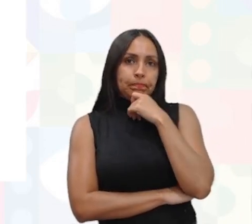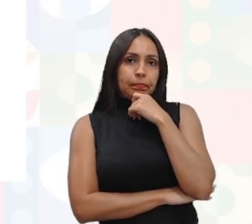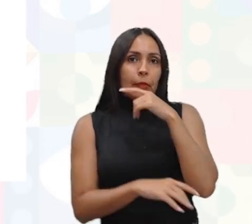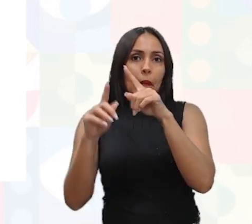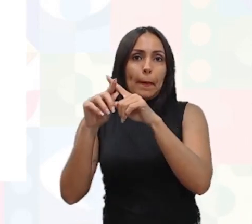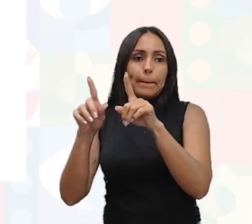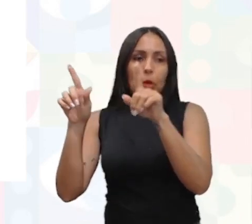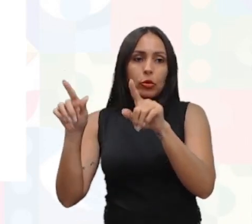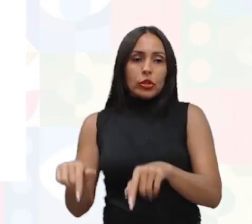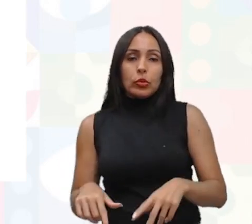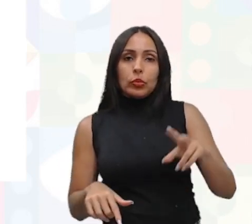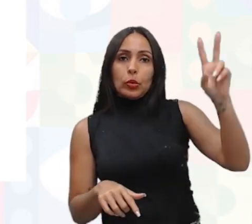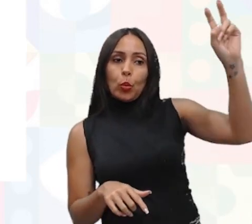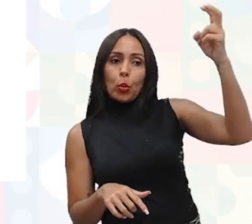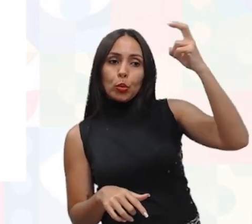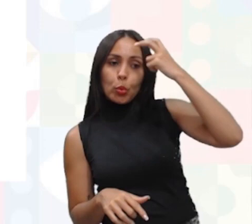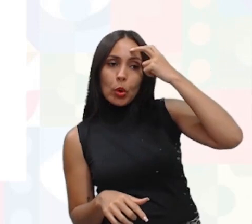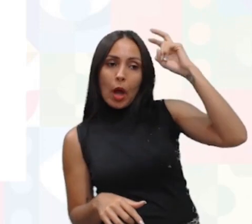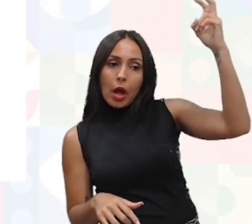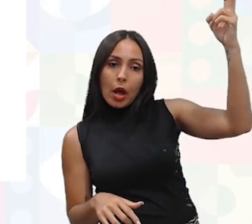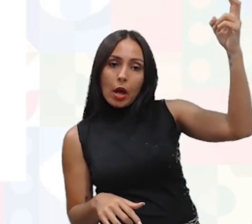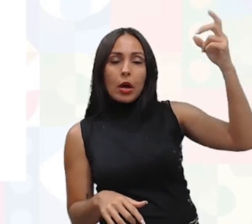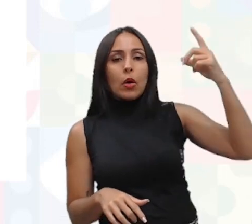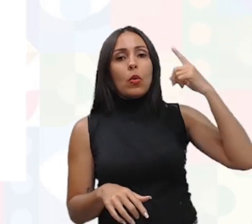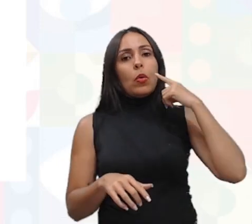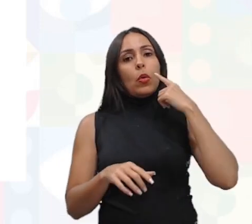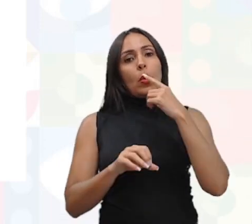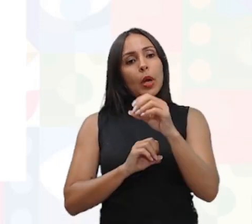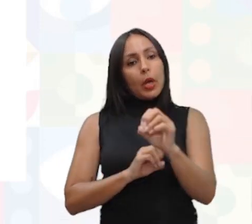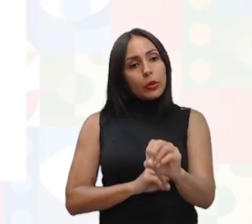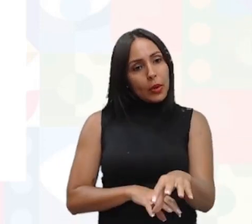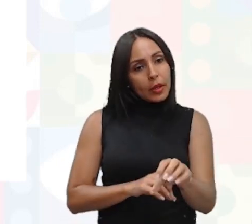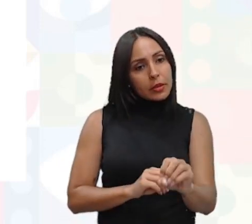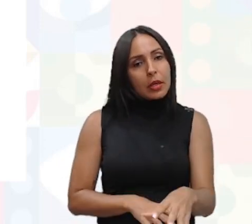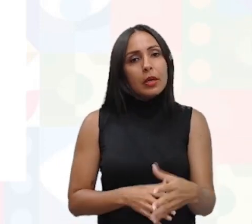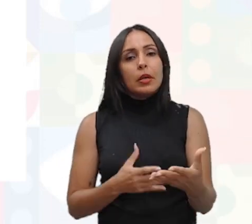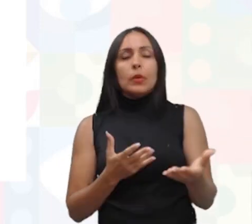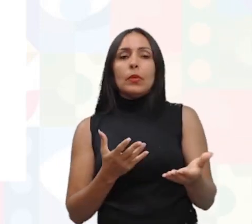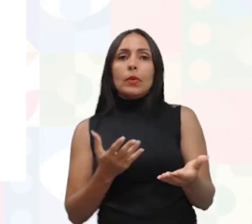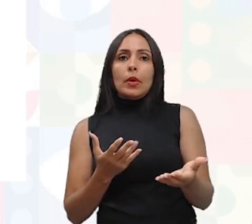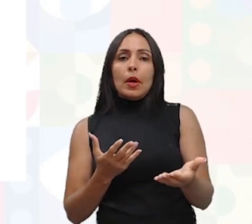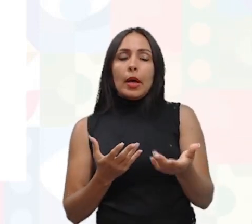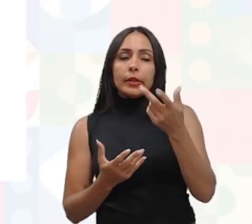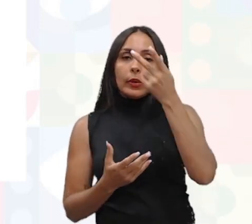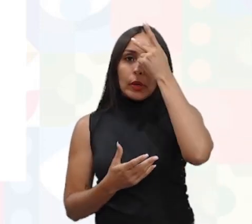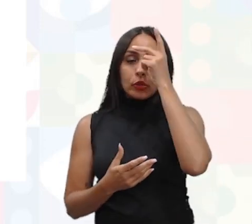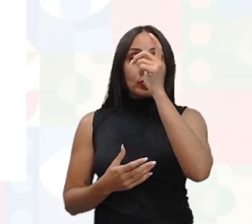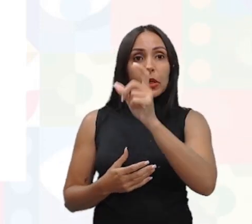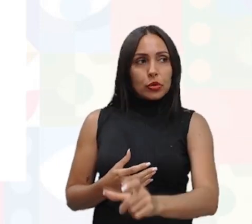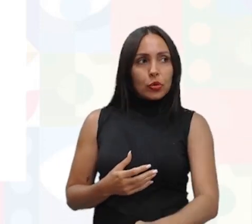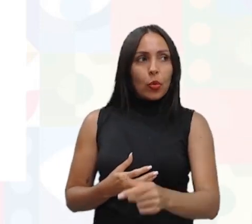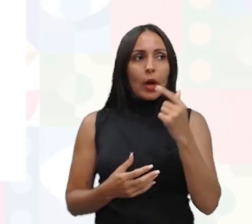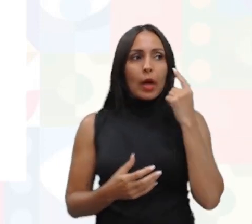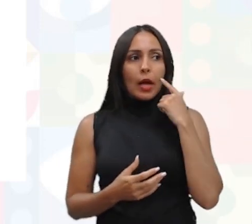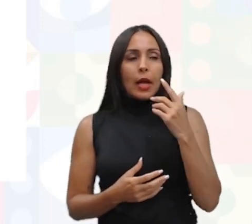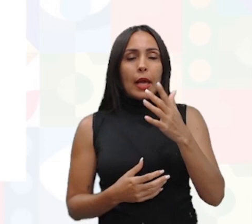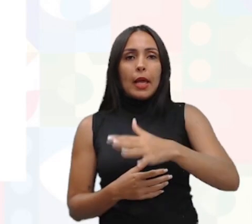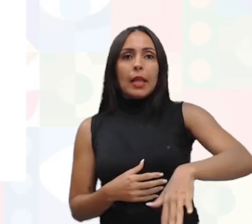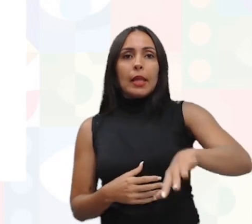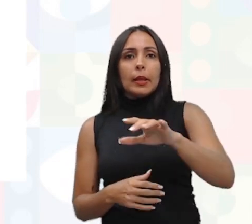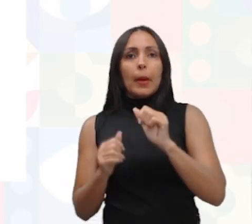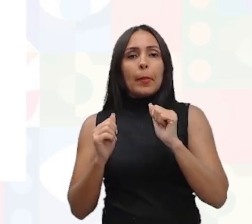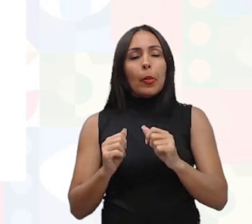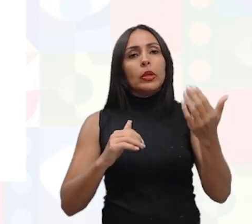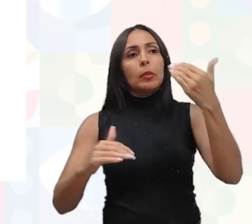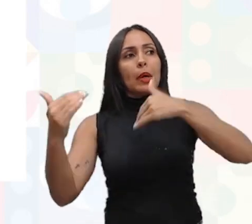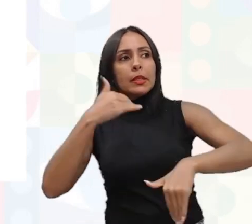à cultura, projeto voltado para a educação, Então, as pessoas a pessoa física, ela também pode participar desses